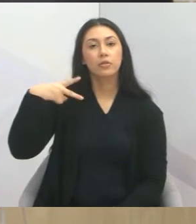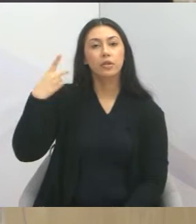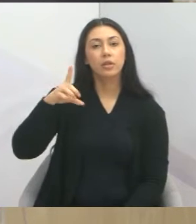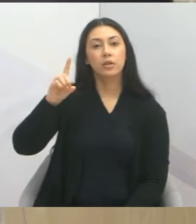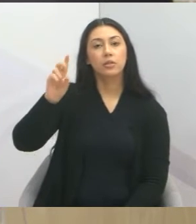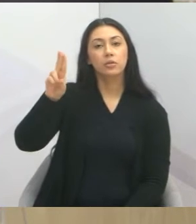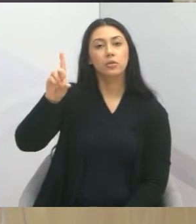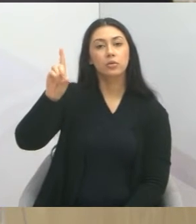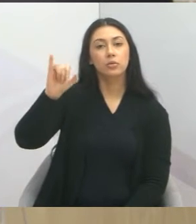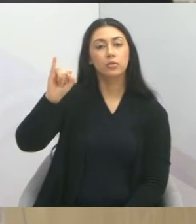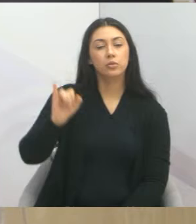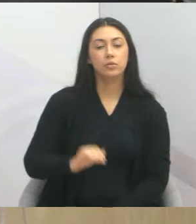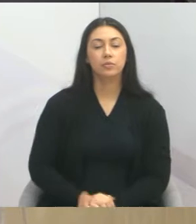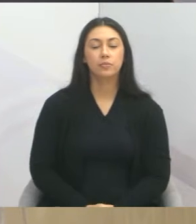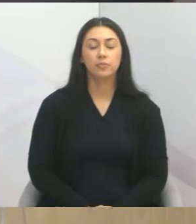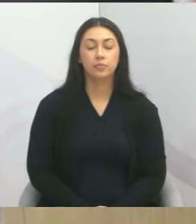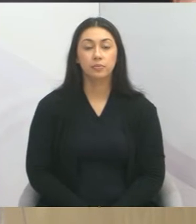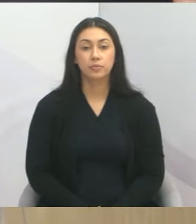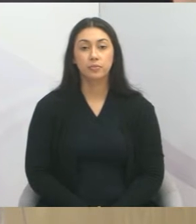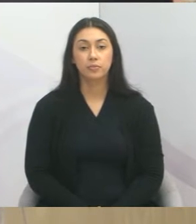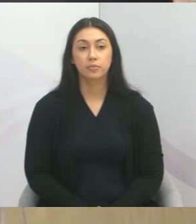vereador do dia